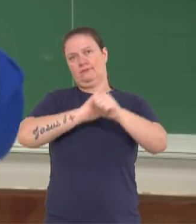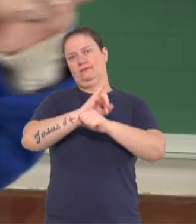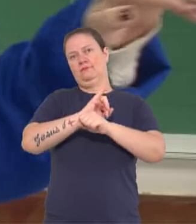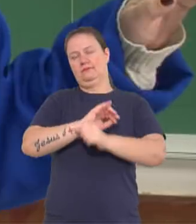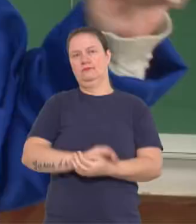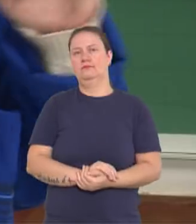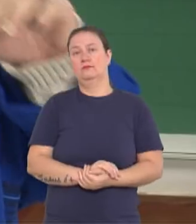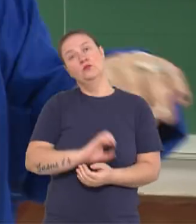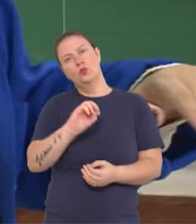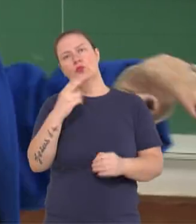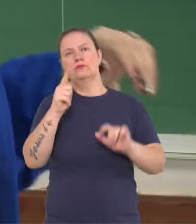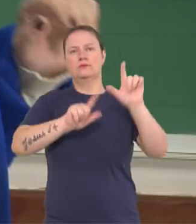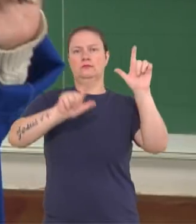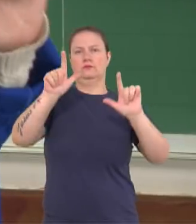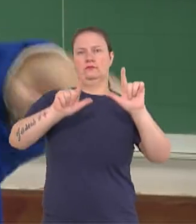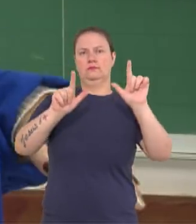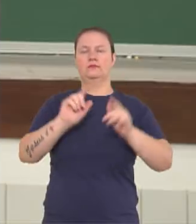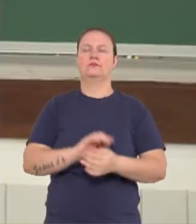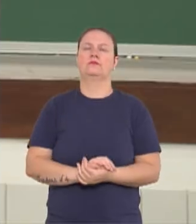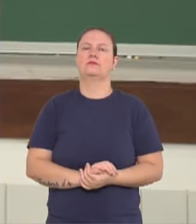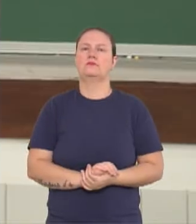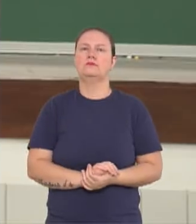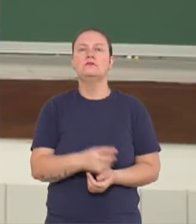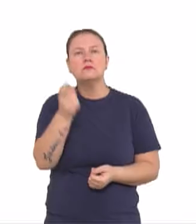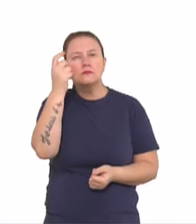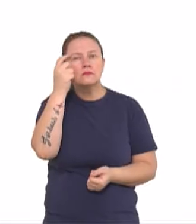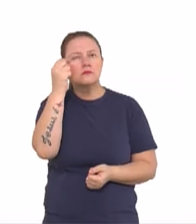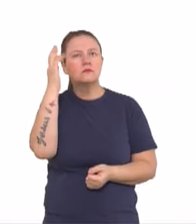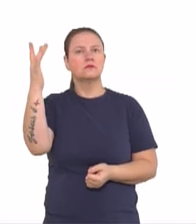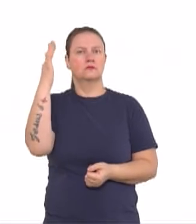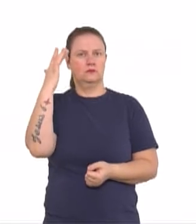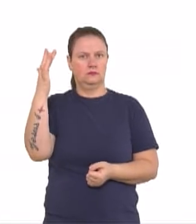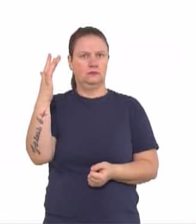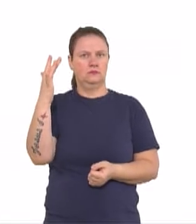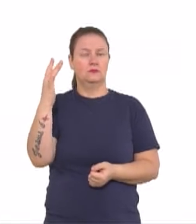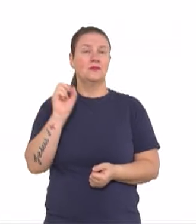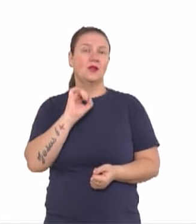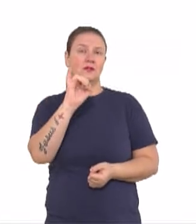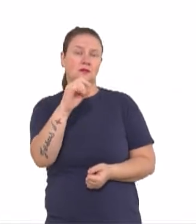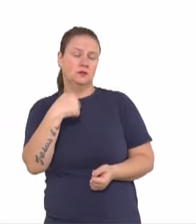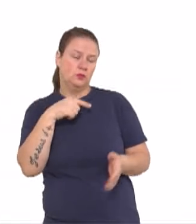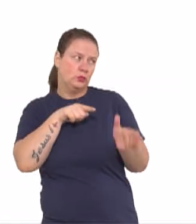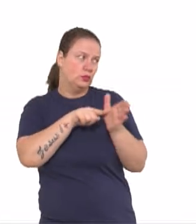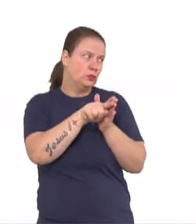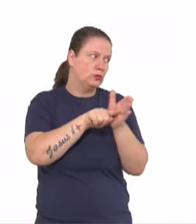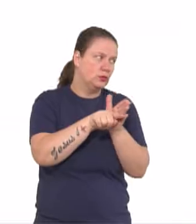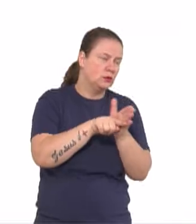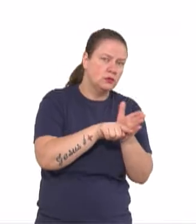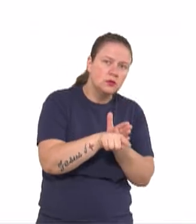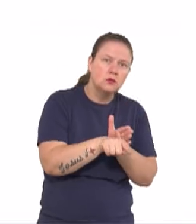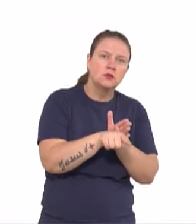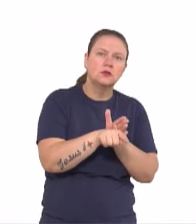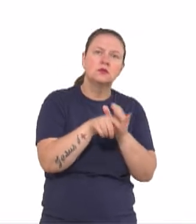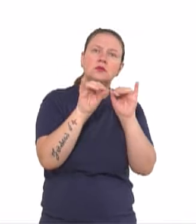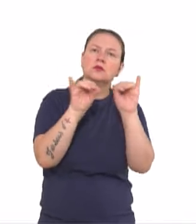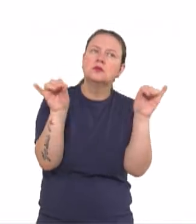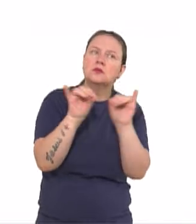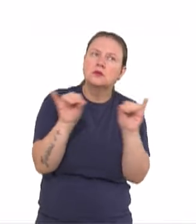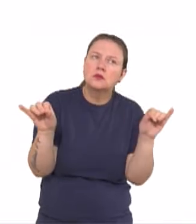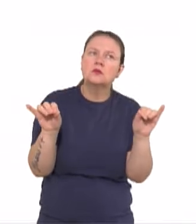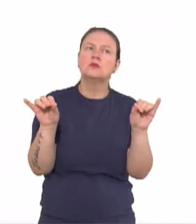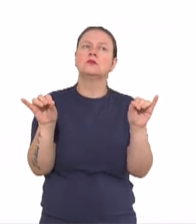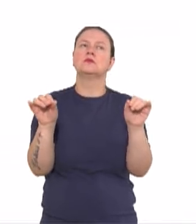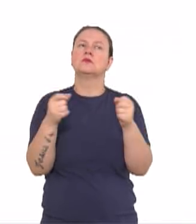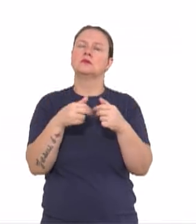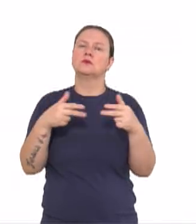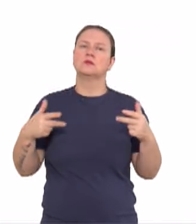pensar em todos esses fenômenos aí é importante. Né? Então, se eu vou pesquisar alguma coisa para publicar uma notícia, de repente,